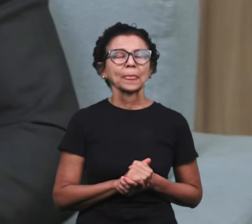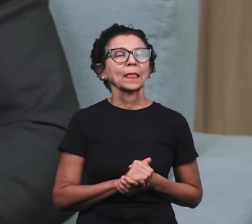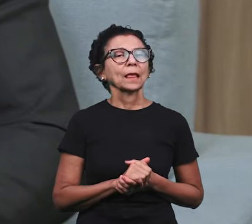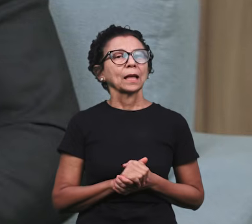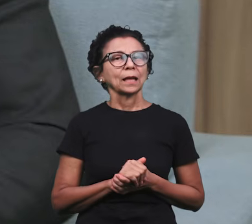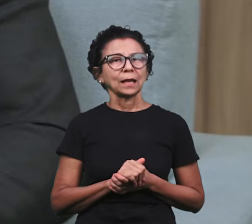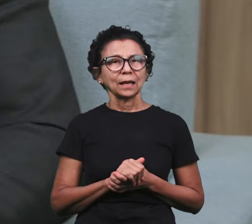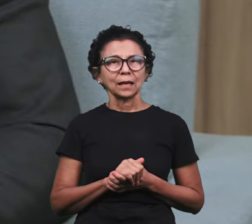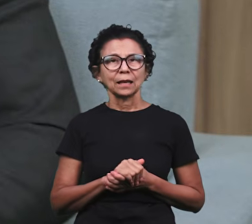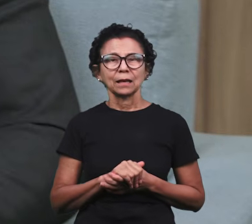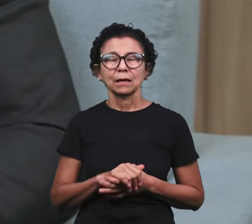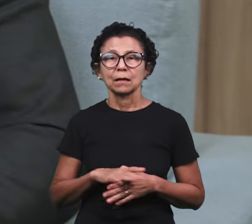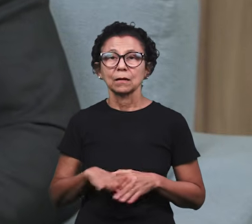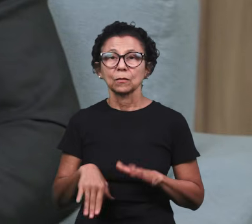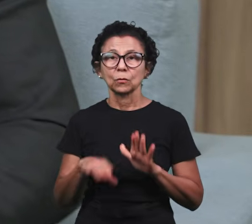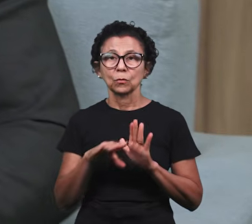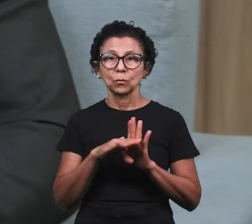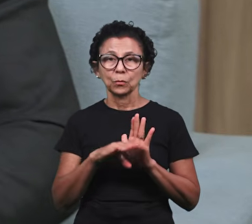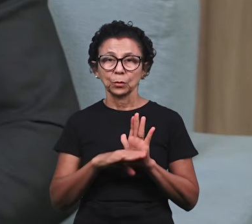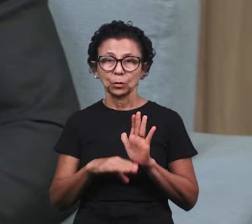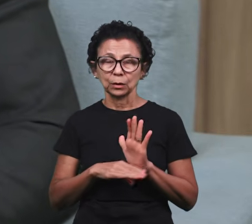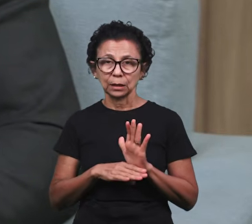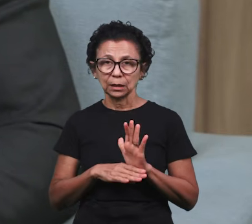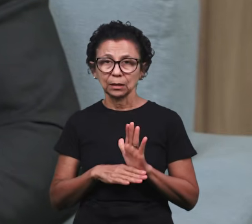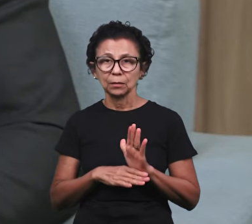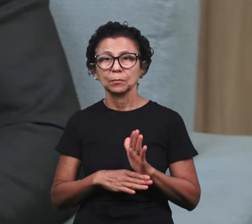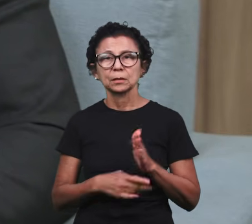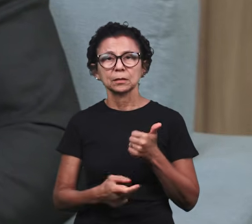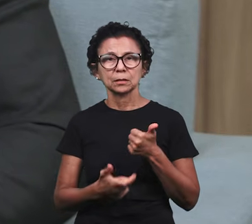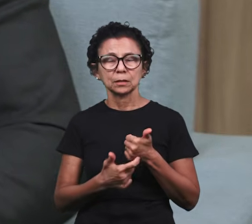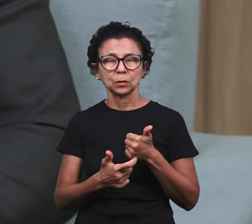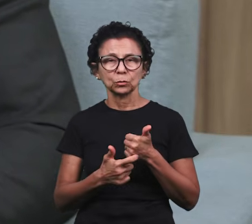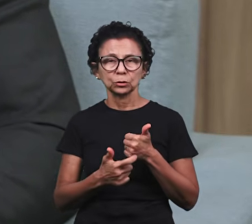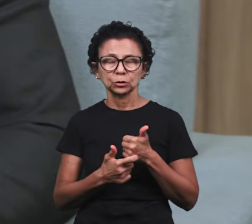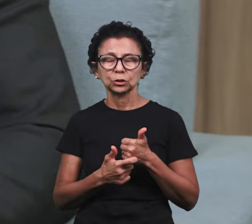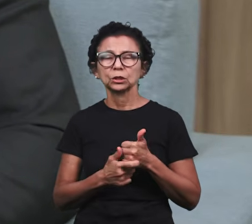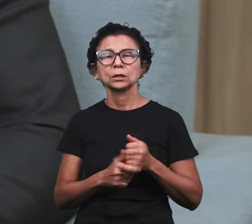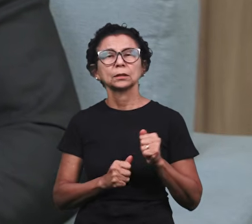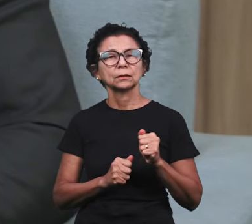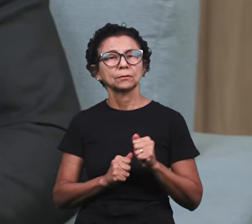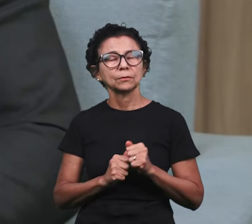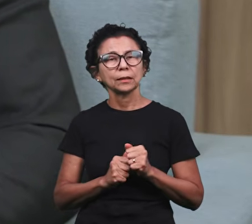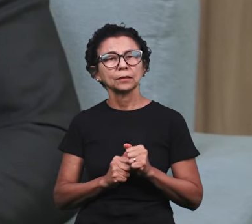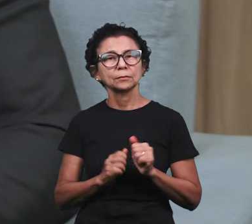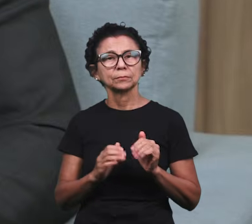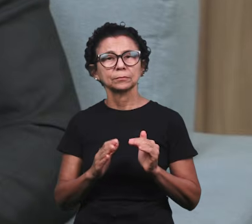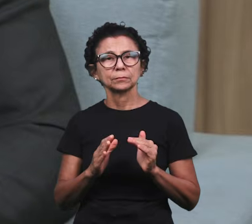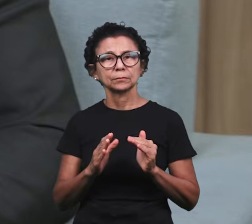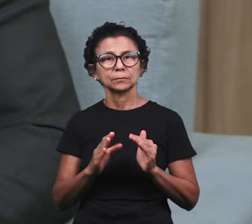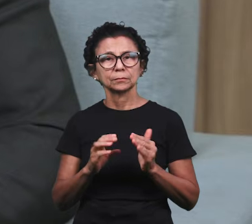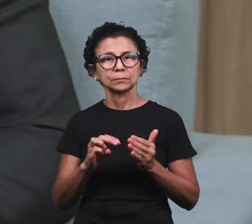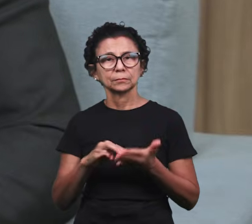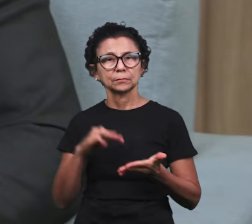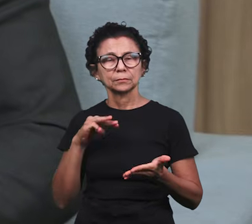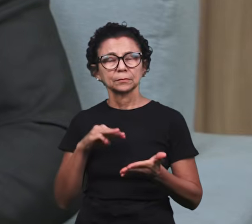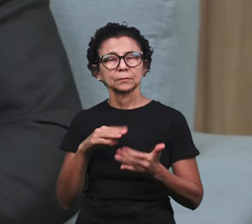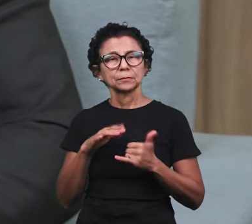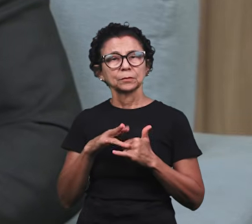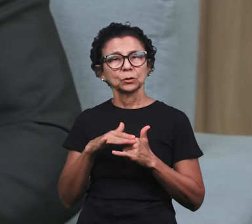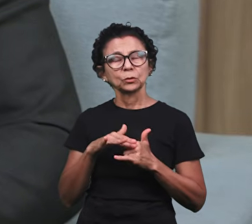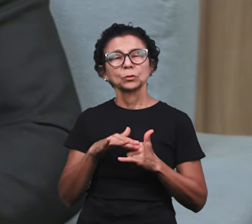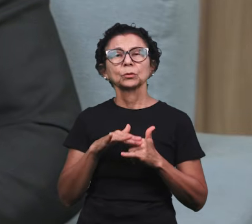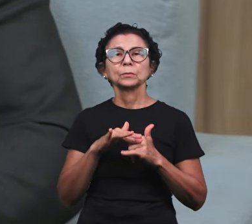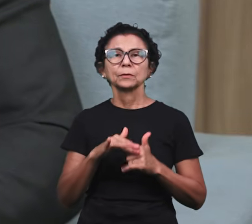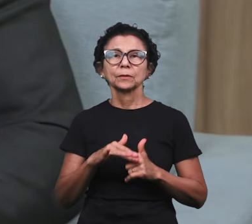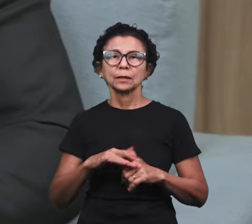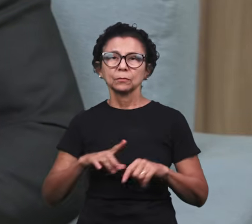exibido, mais será o canal da Igreja Cristã Maranata relevante e também o programa Mais Sábios. Nós